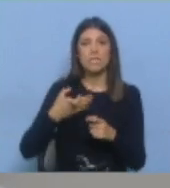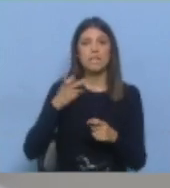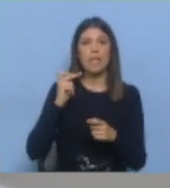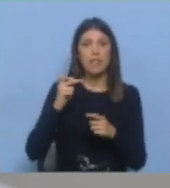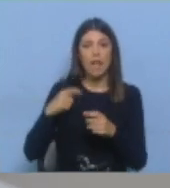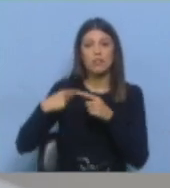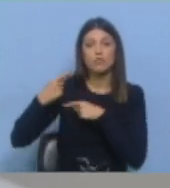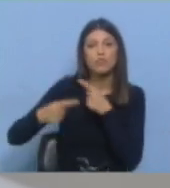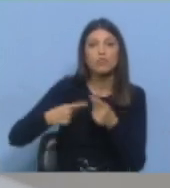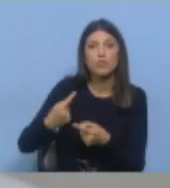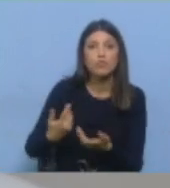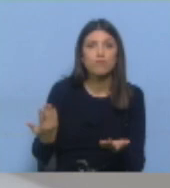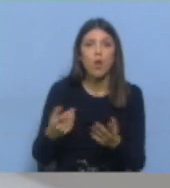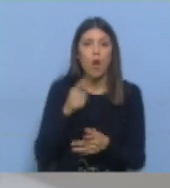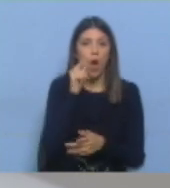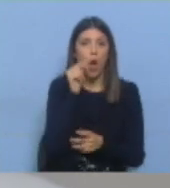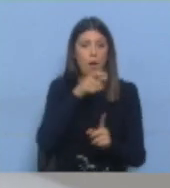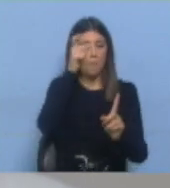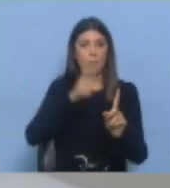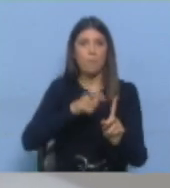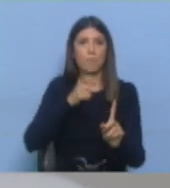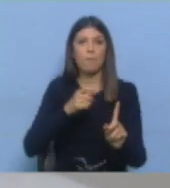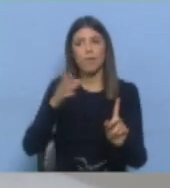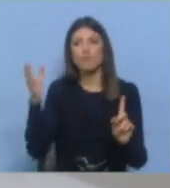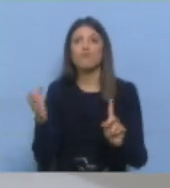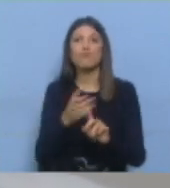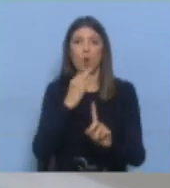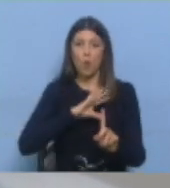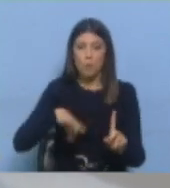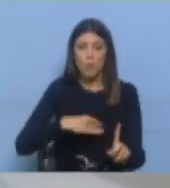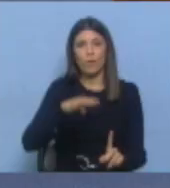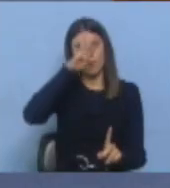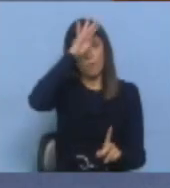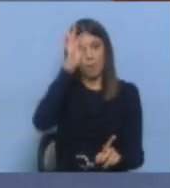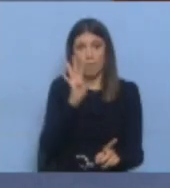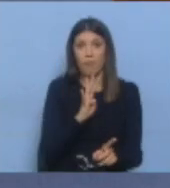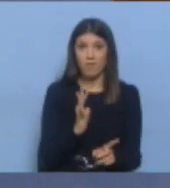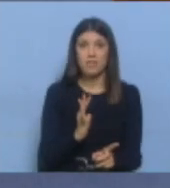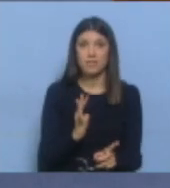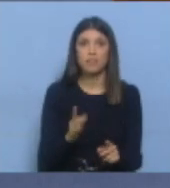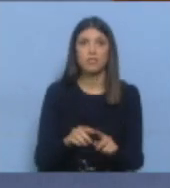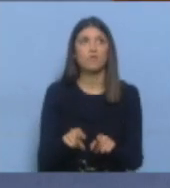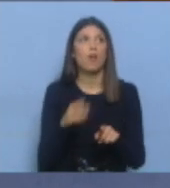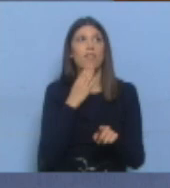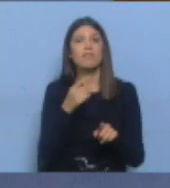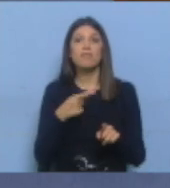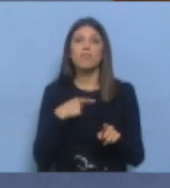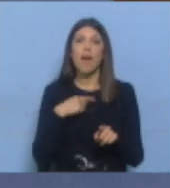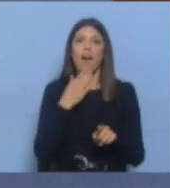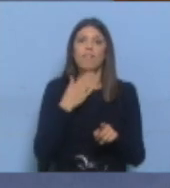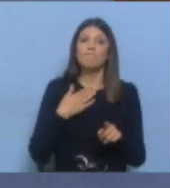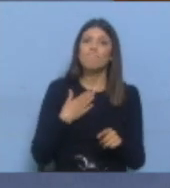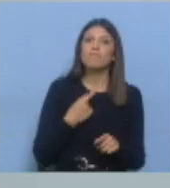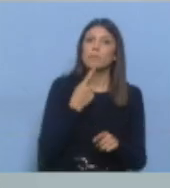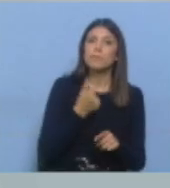pontificado neste homem que conquistou o mundo, Papa Francisco? Considerando a intensidade deste pontificado,